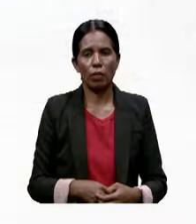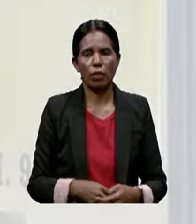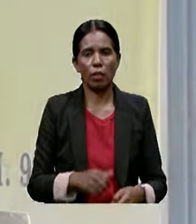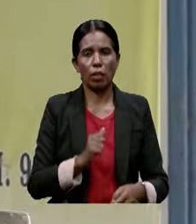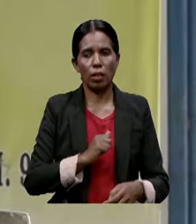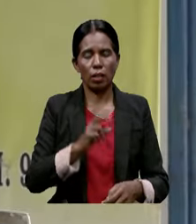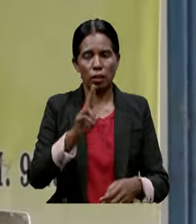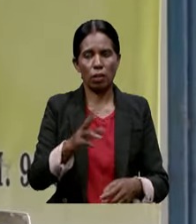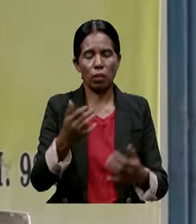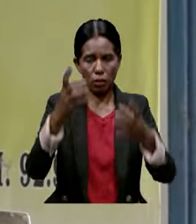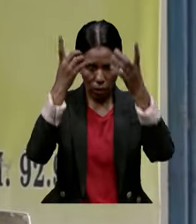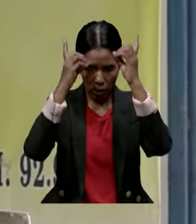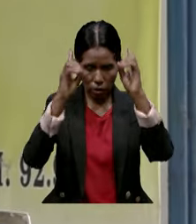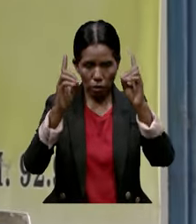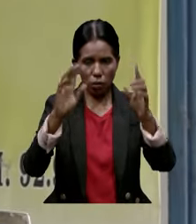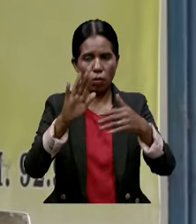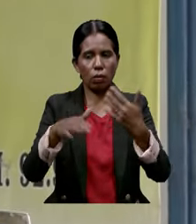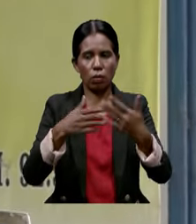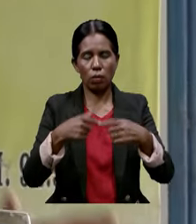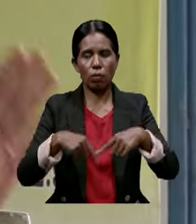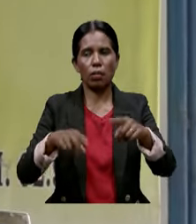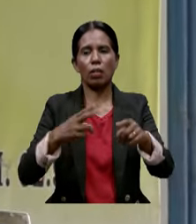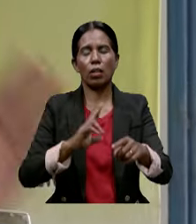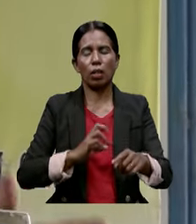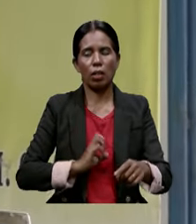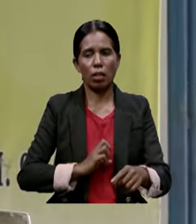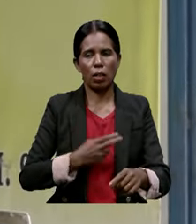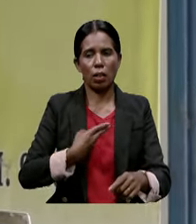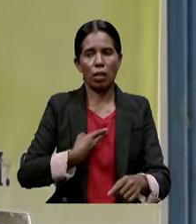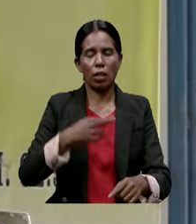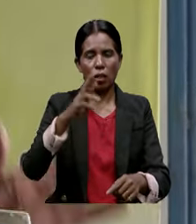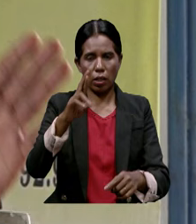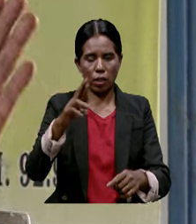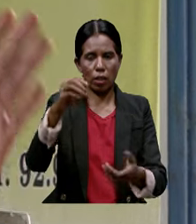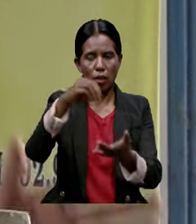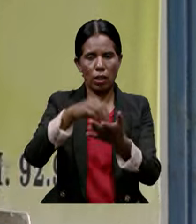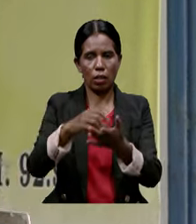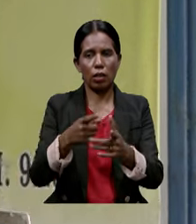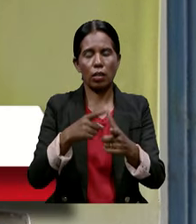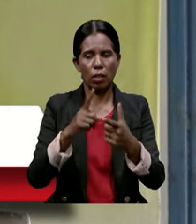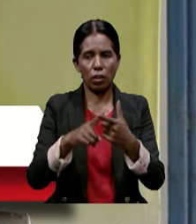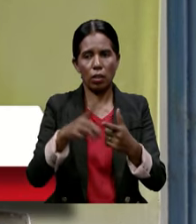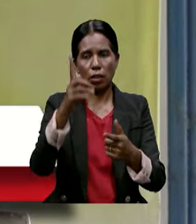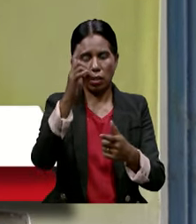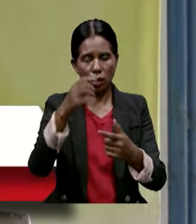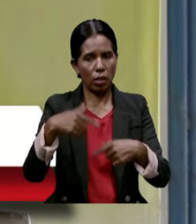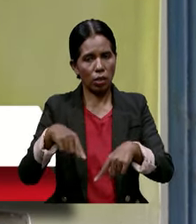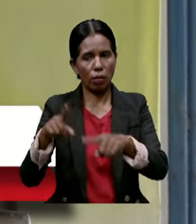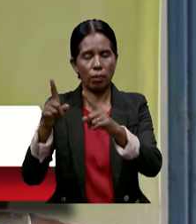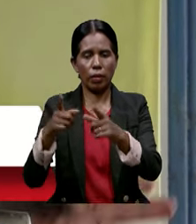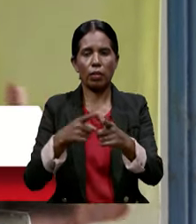da Daugne, tem que filar roto para Iha Hera. Concentra roto e neba, vilane, concentra roto e neba,